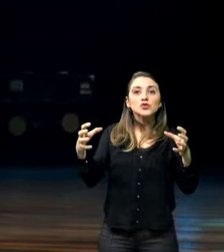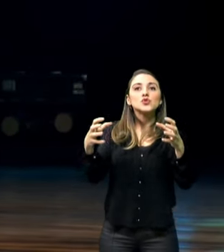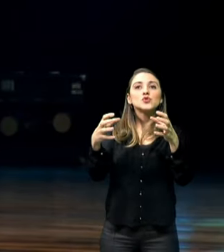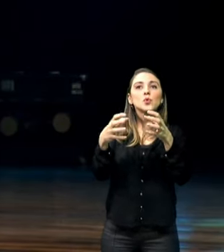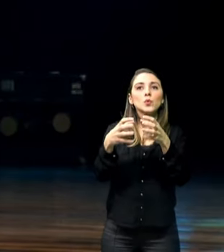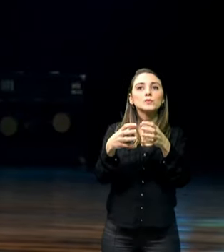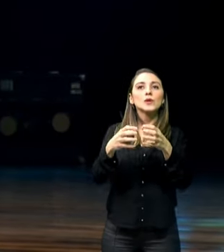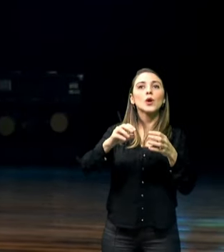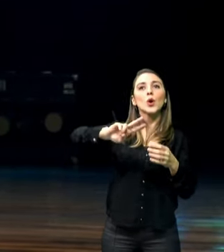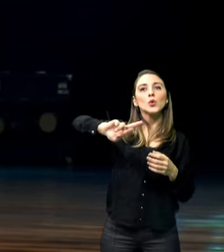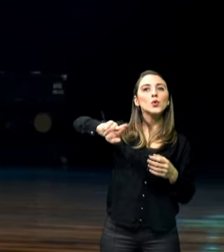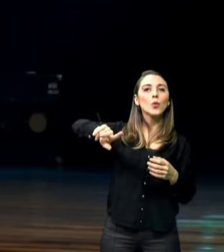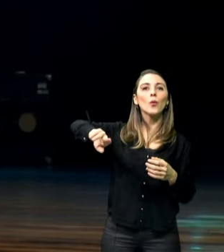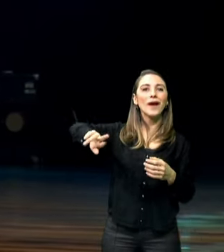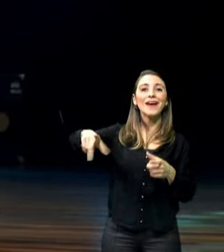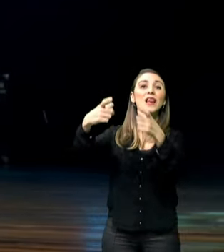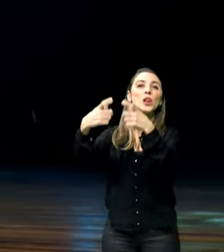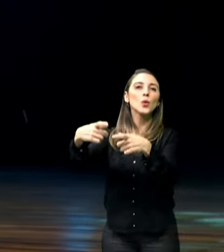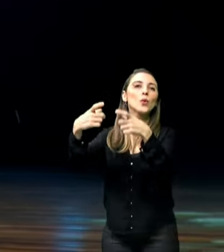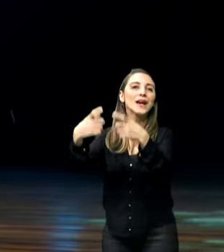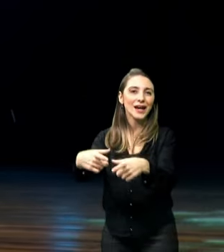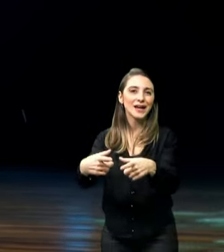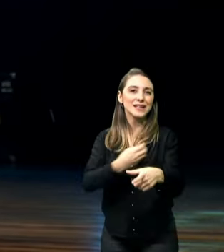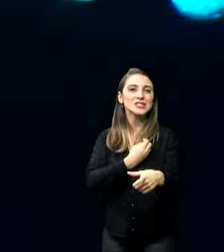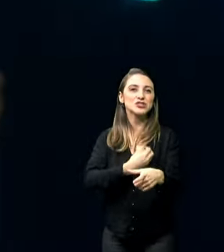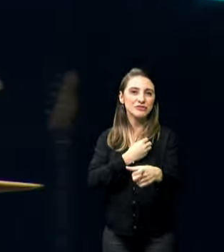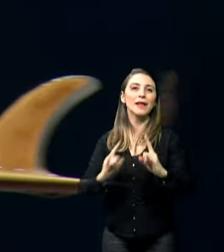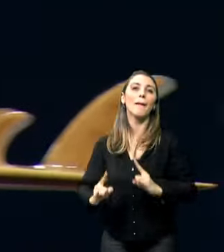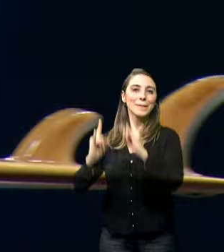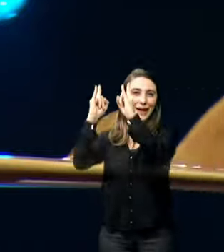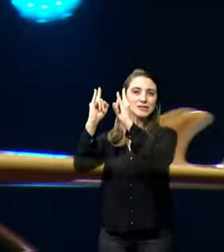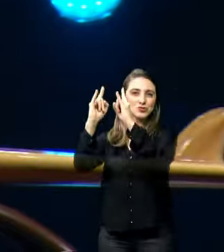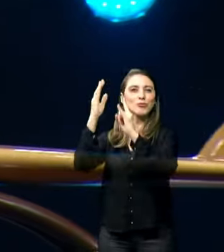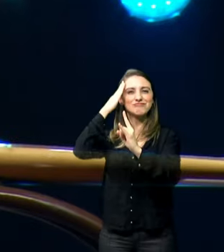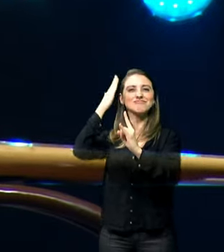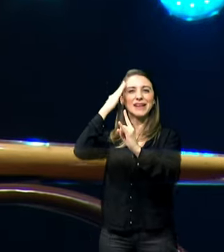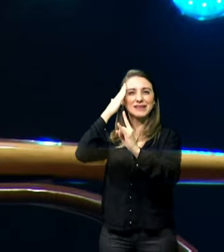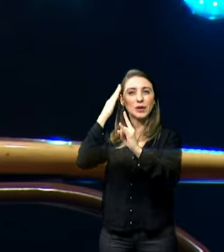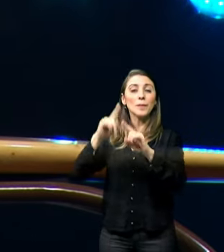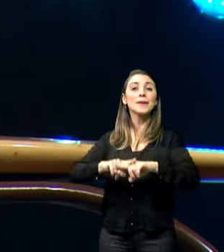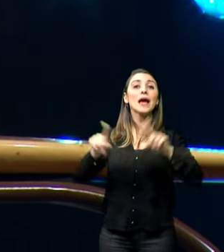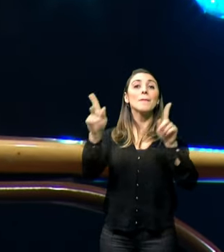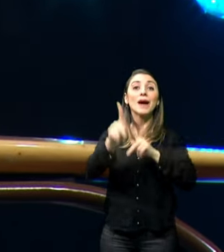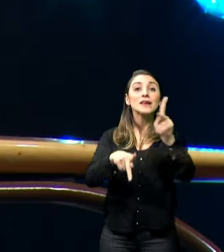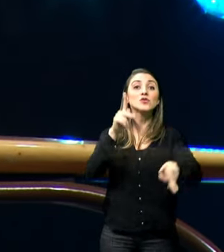Cristo, que obedece à palavra de Deus, que tem uma autoridade espiritual, ou pastor, alguém delegado por ele.